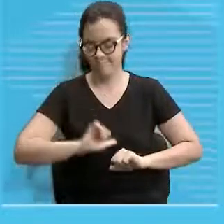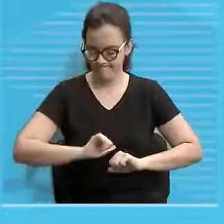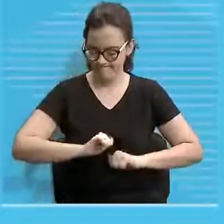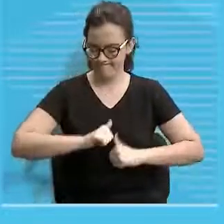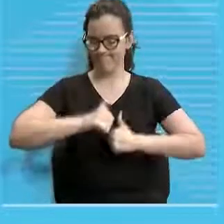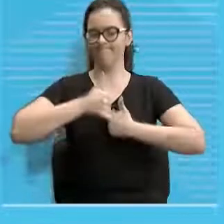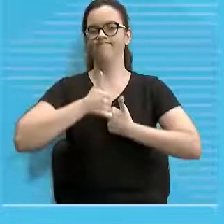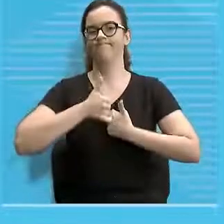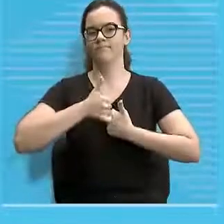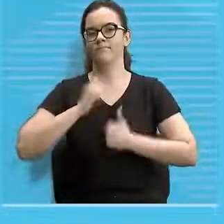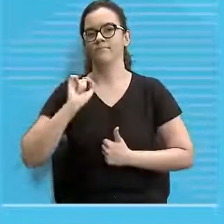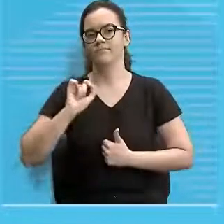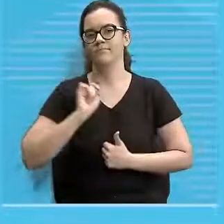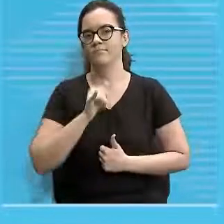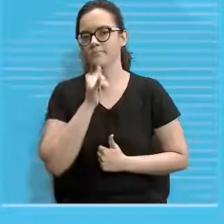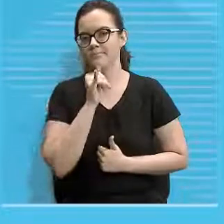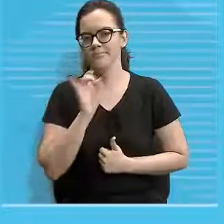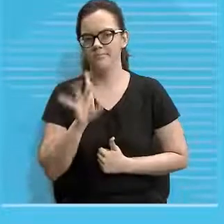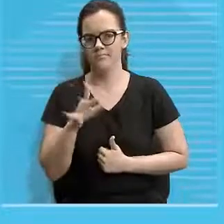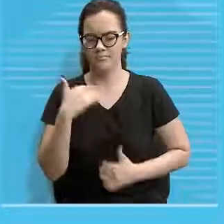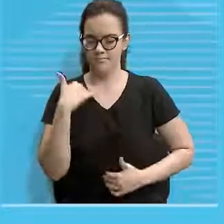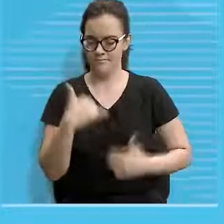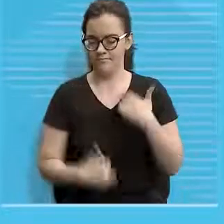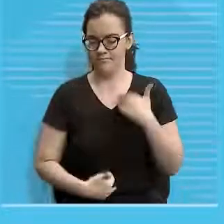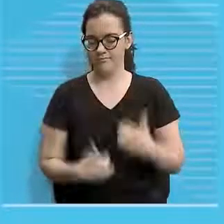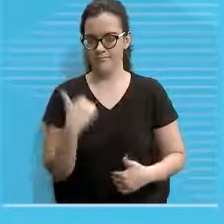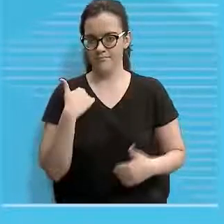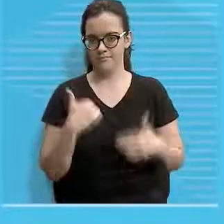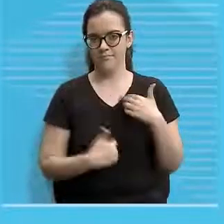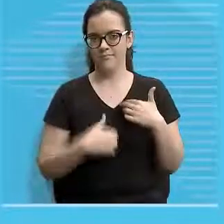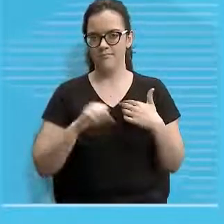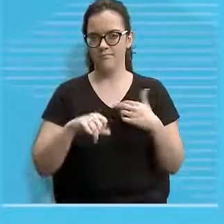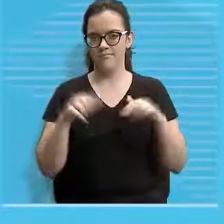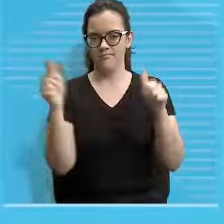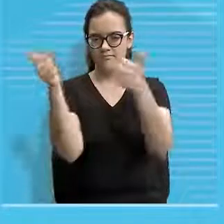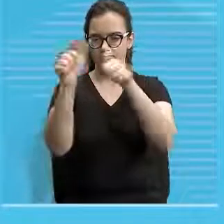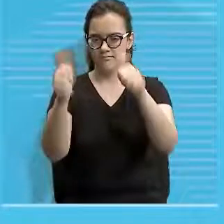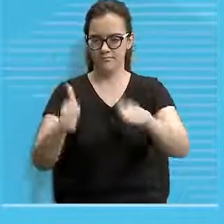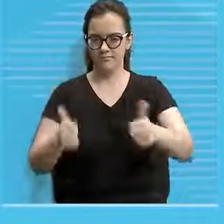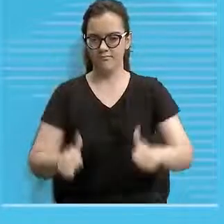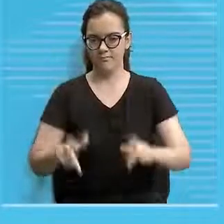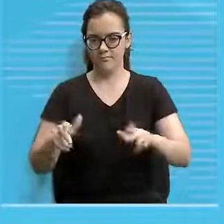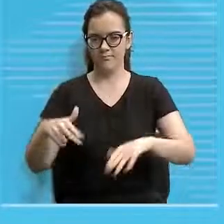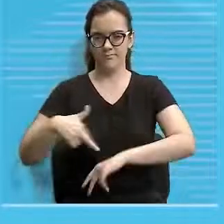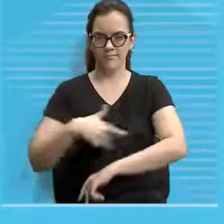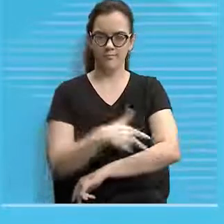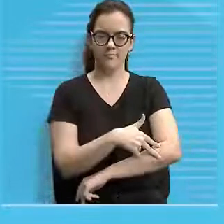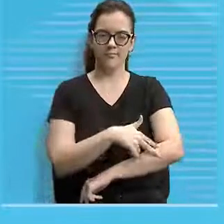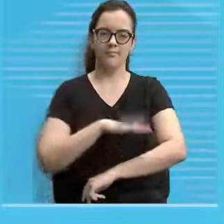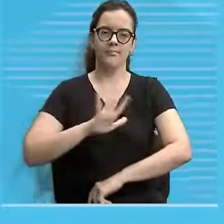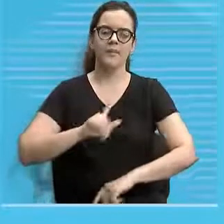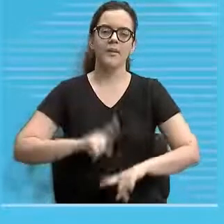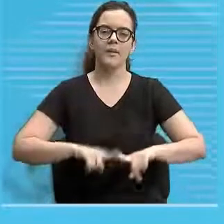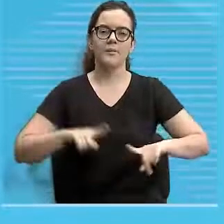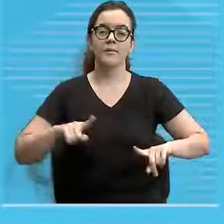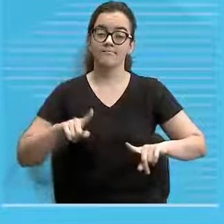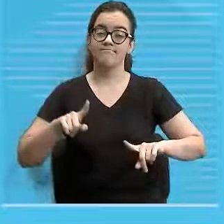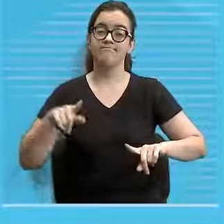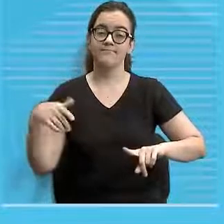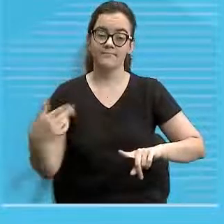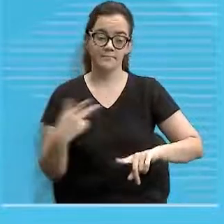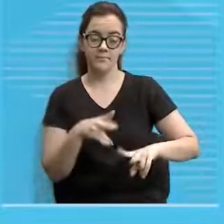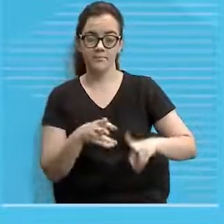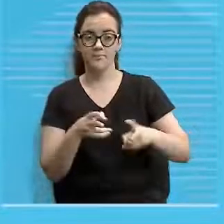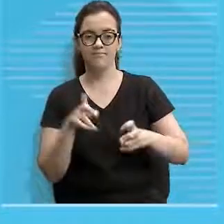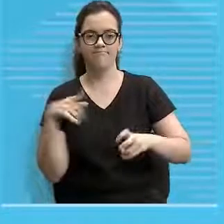relacionada apenas às características físicas, né? E aí entra muito aquela questão do padrão